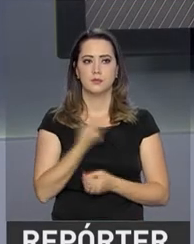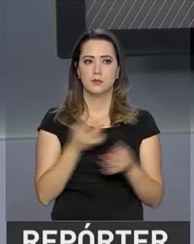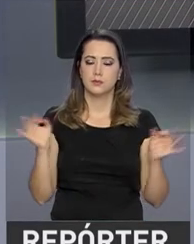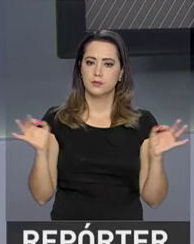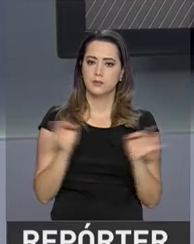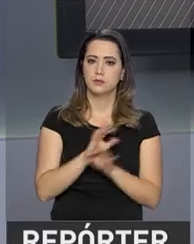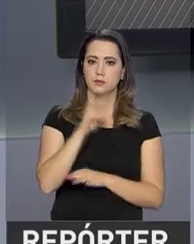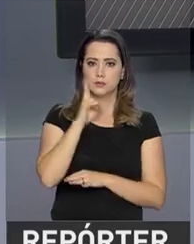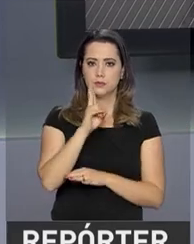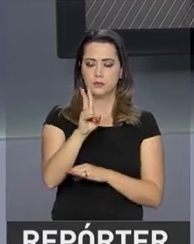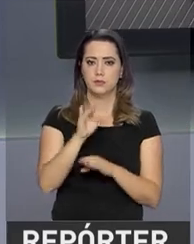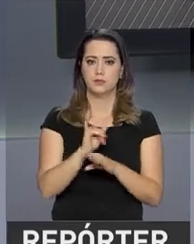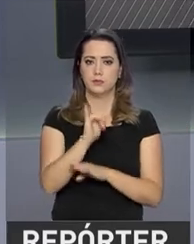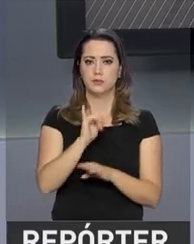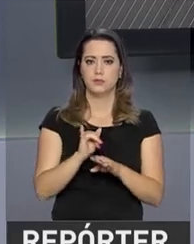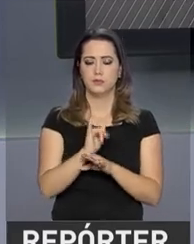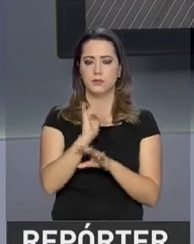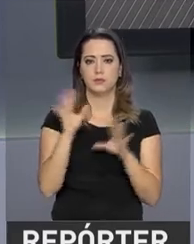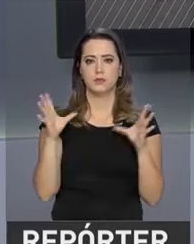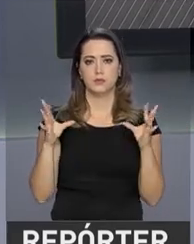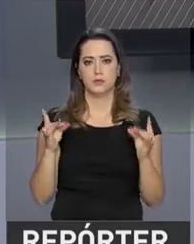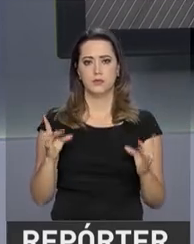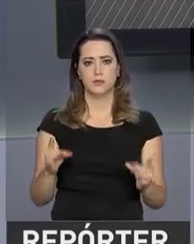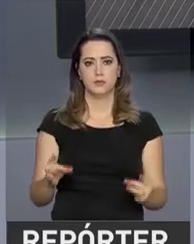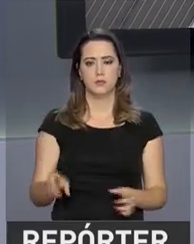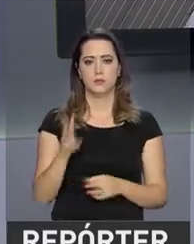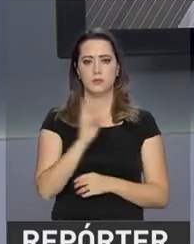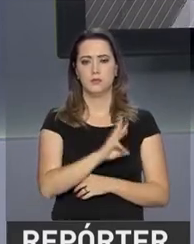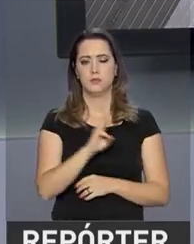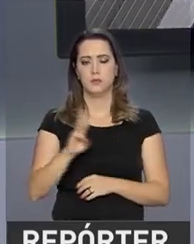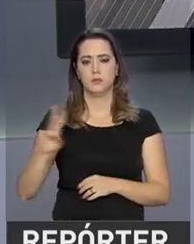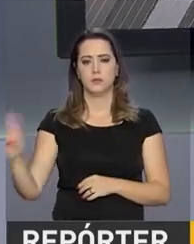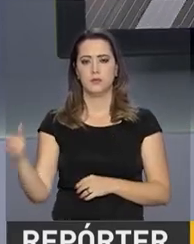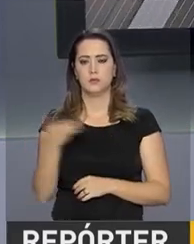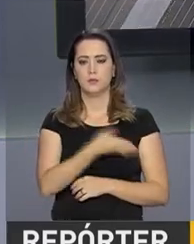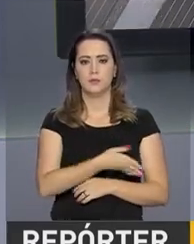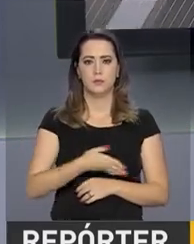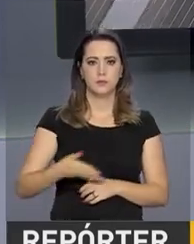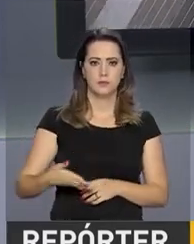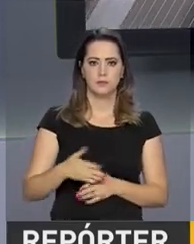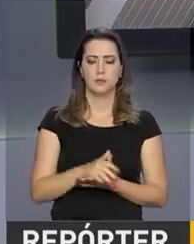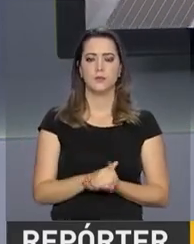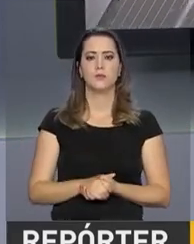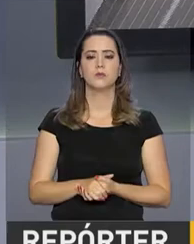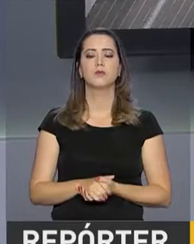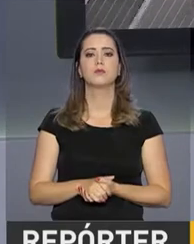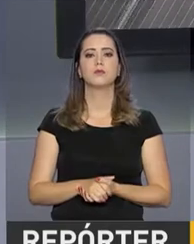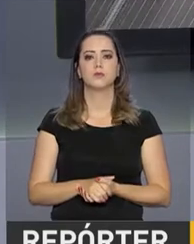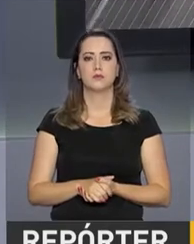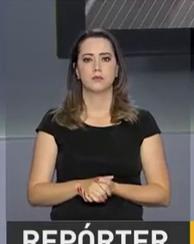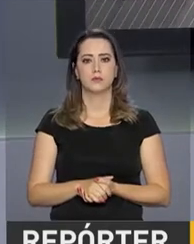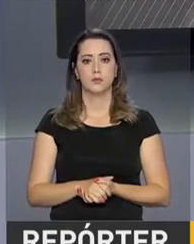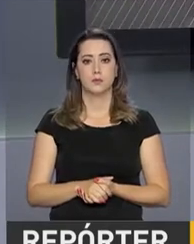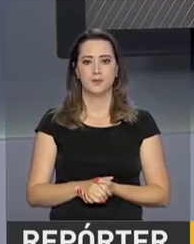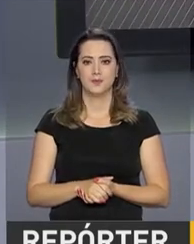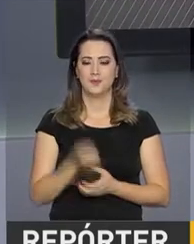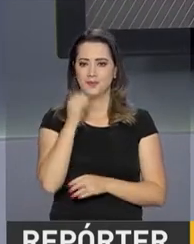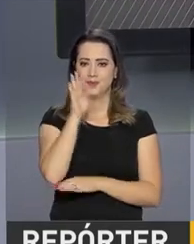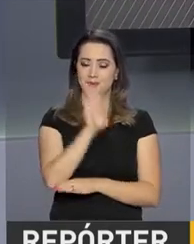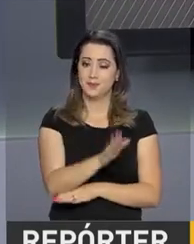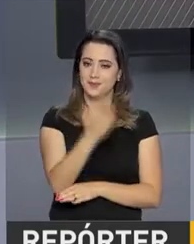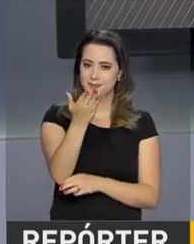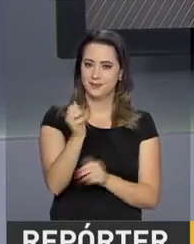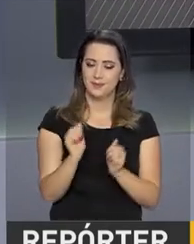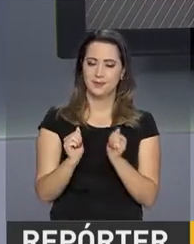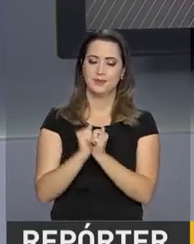ficamos por aqui você pode rever as reportagens no youtube e toda nossa programação também está na página da nbr na internet uma boa